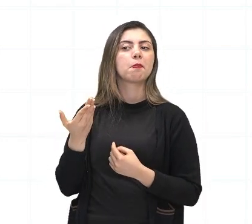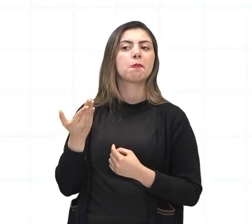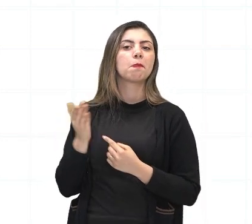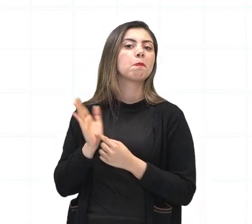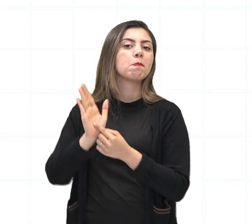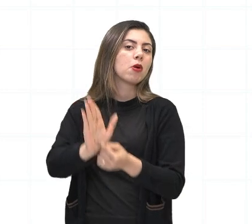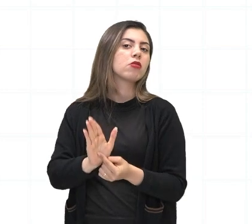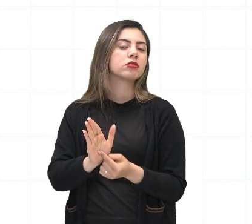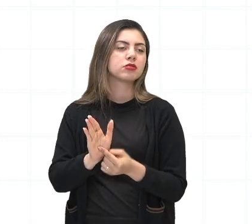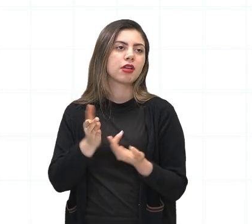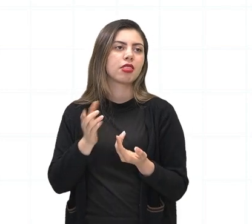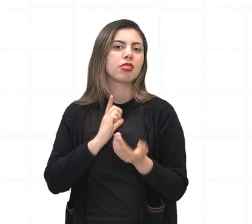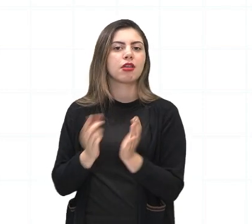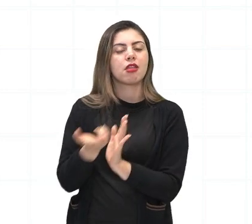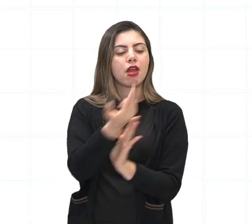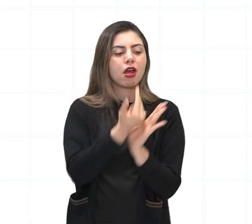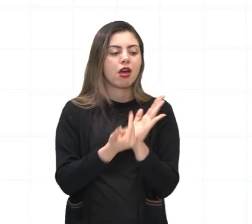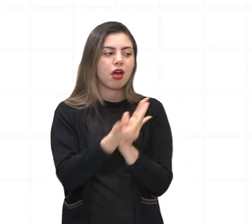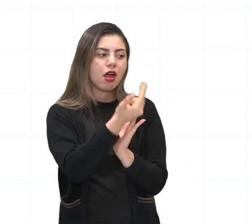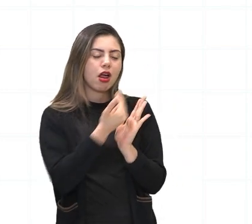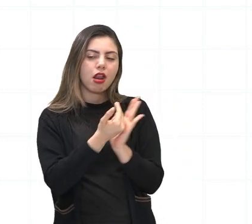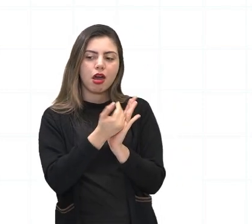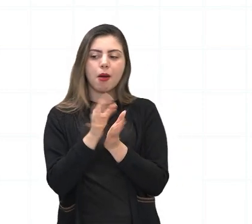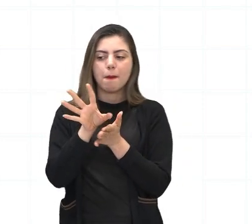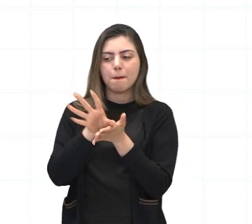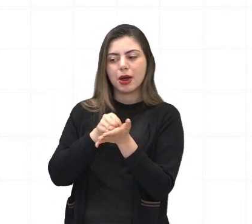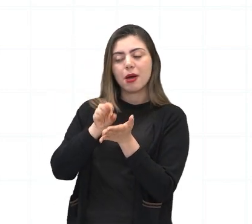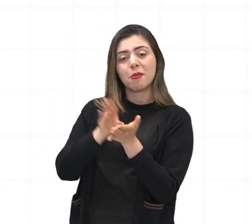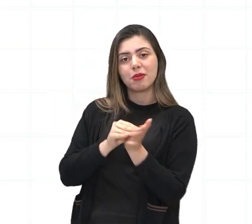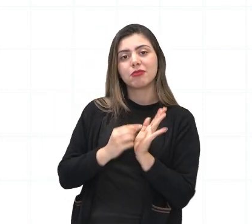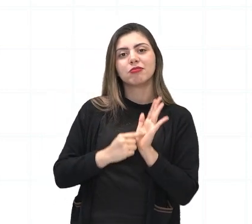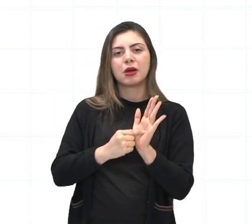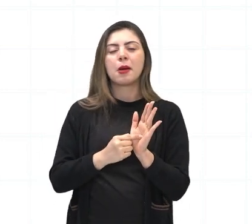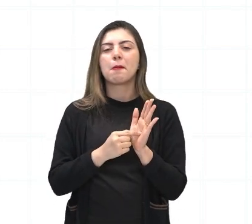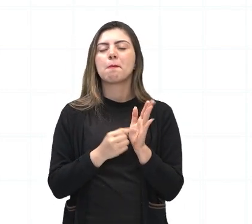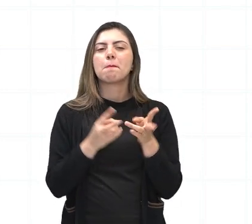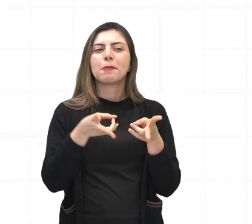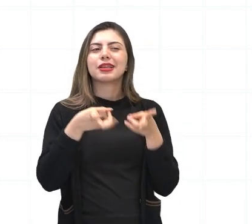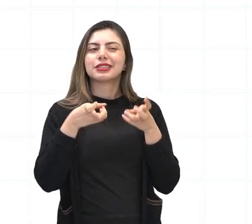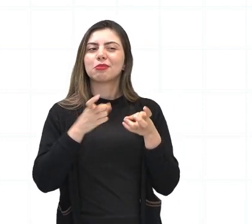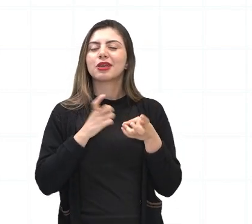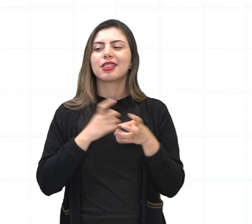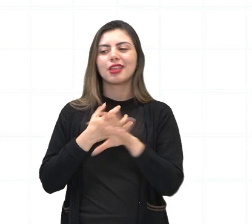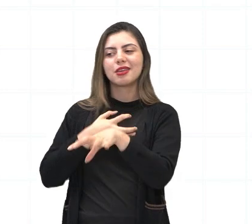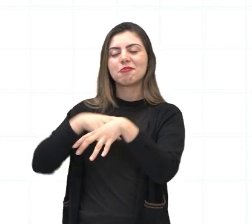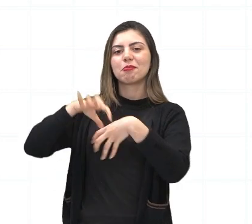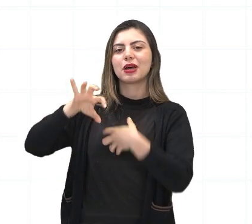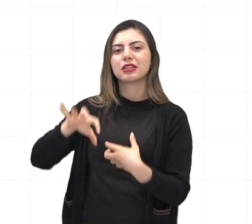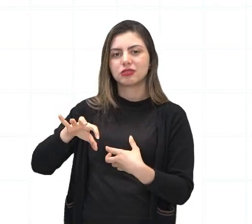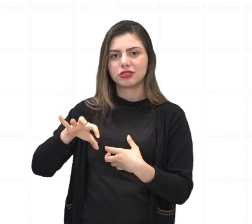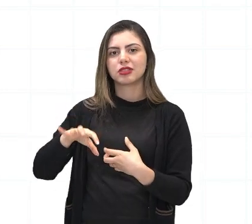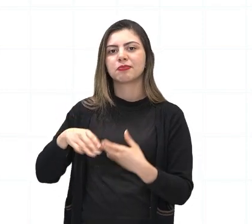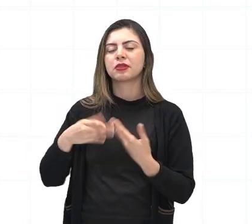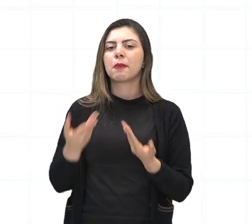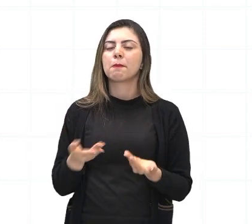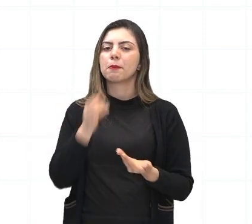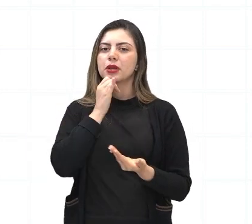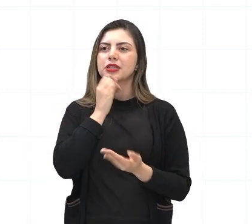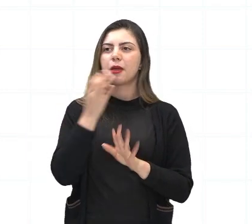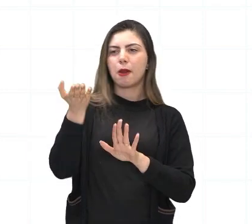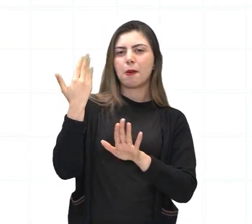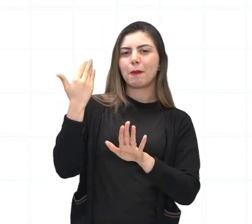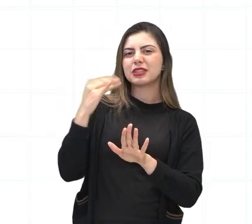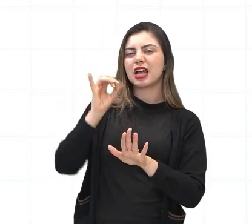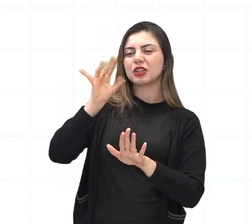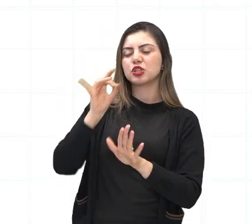né sua produção artística ela transparece essa empatia ele queria Superar Essa tradição clássica romântica né